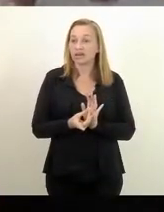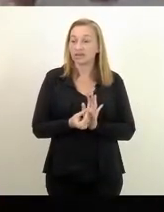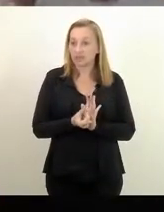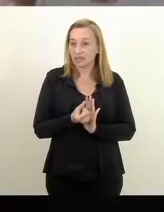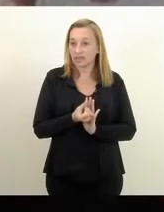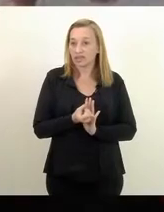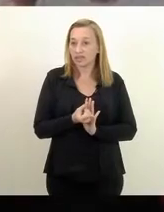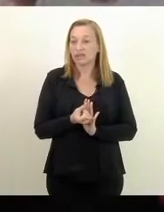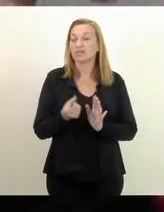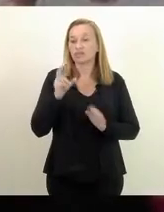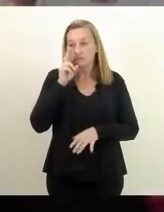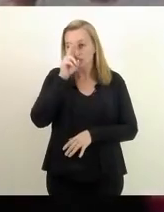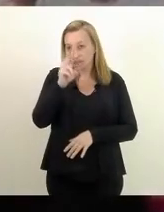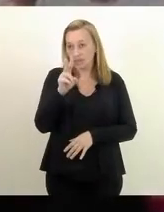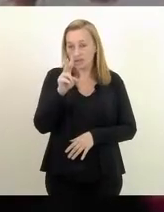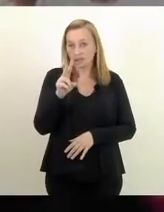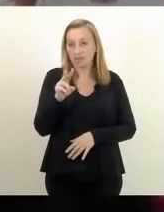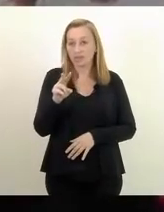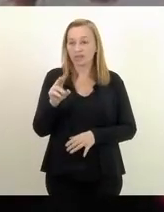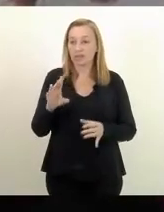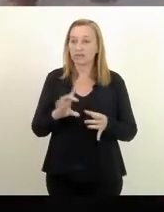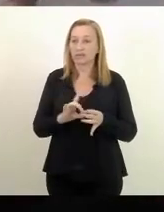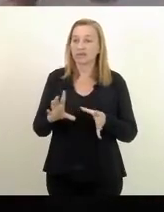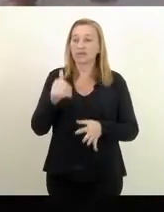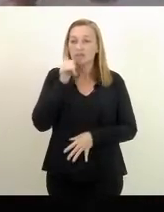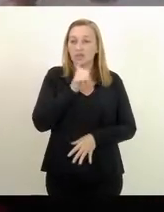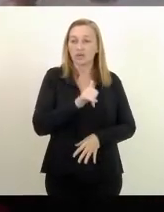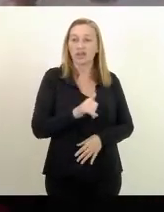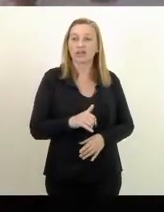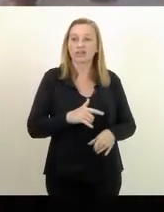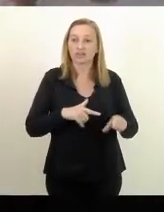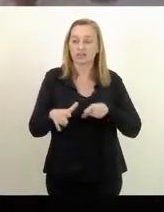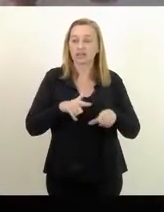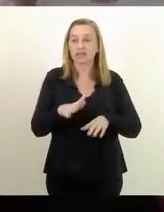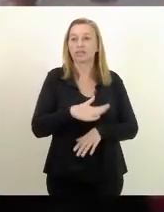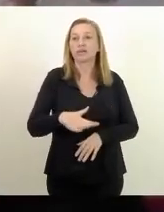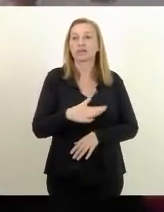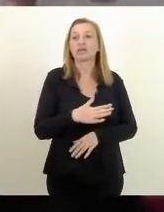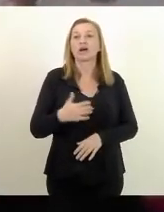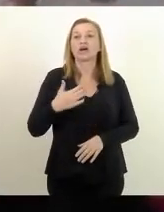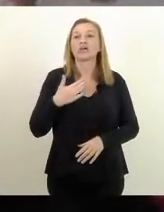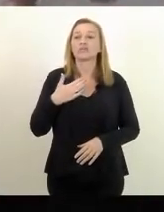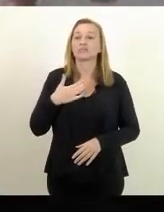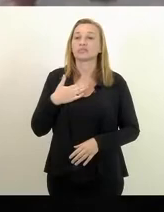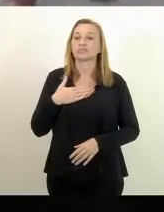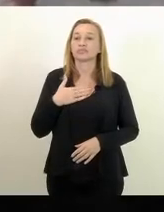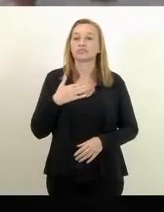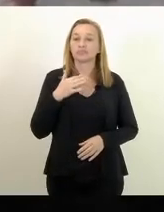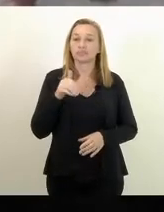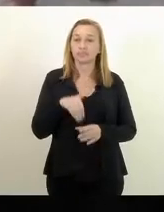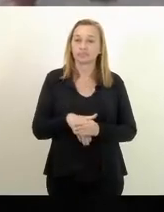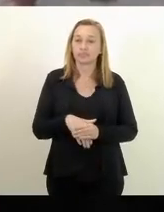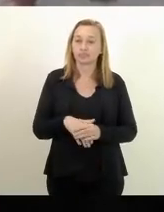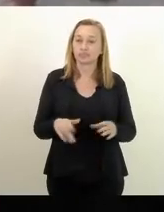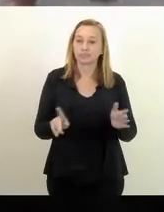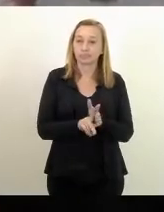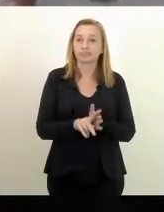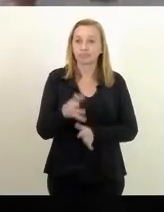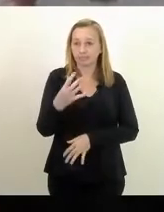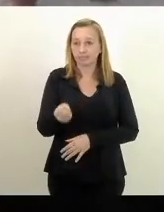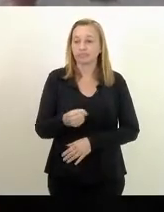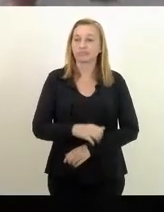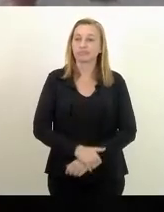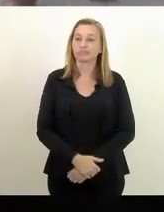fortalecimento e emancipação das mulheres. Mediante a isso, meu parecer a esse projeto é favorável.